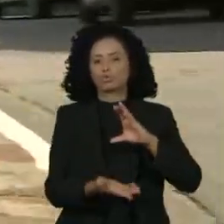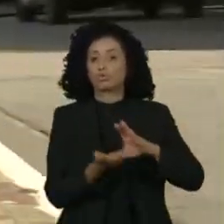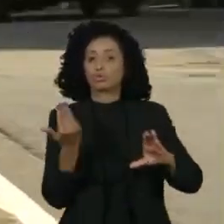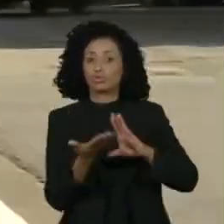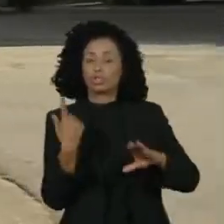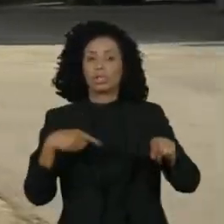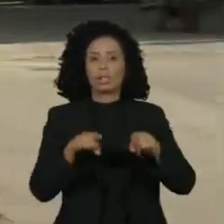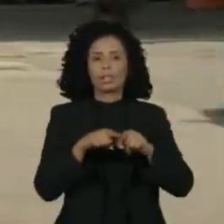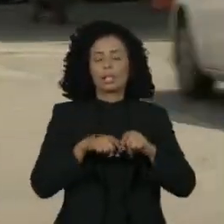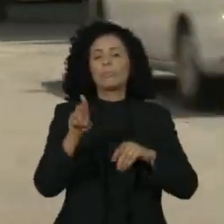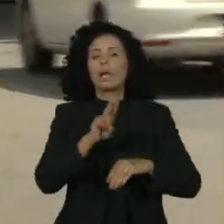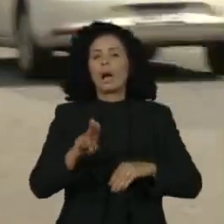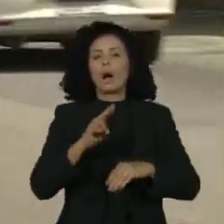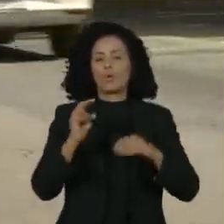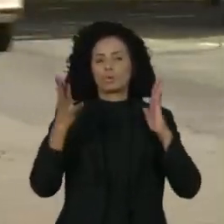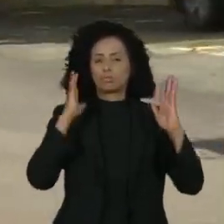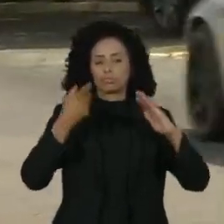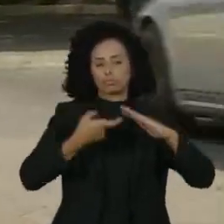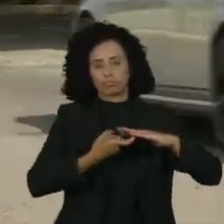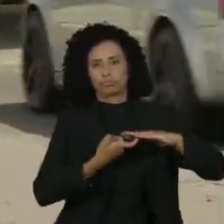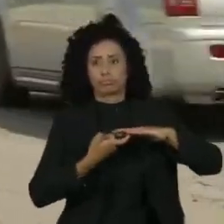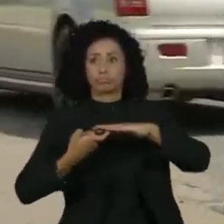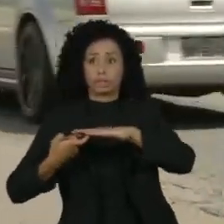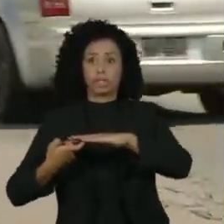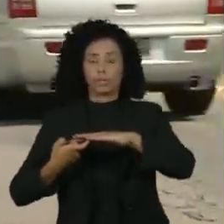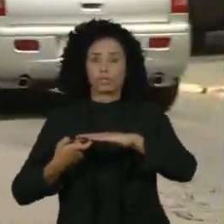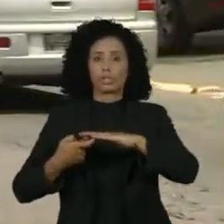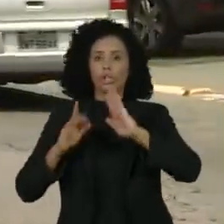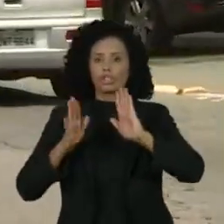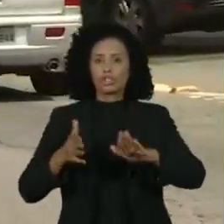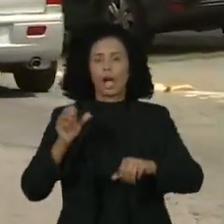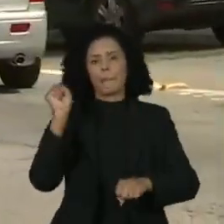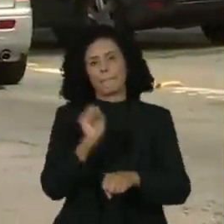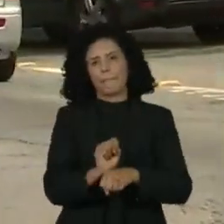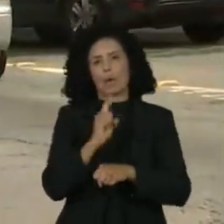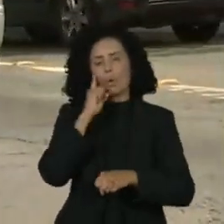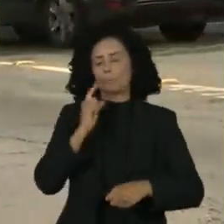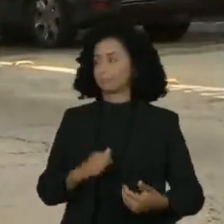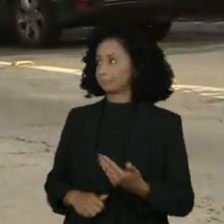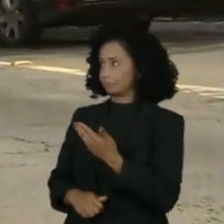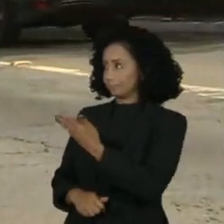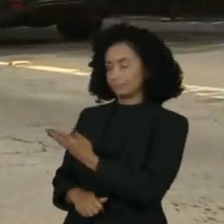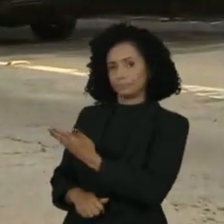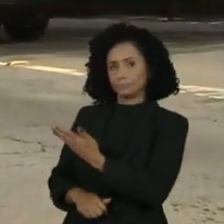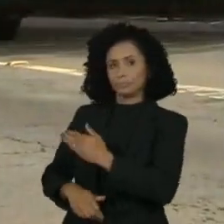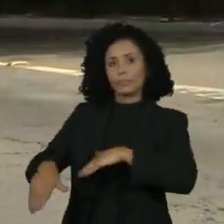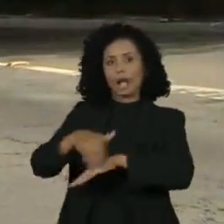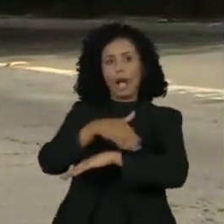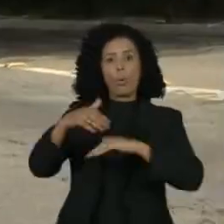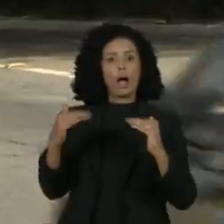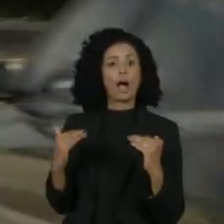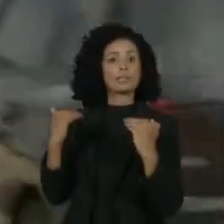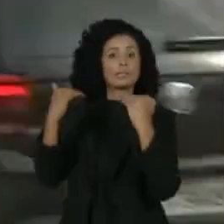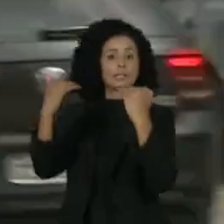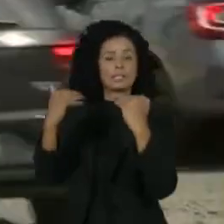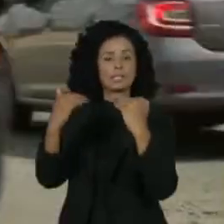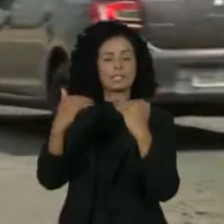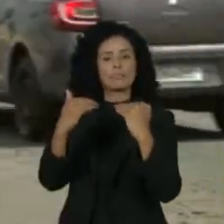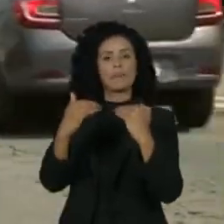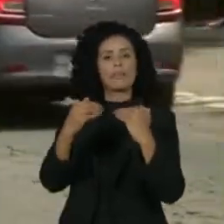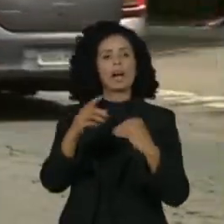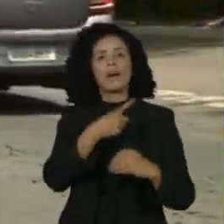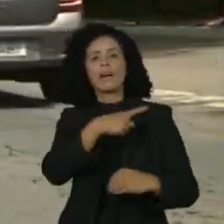ficou entalado. Ele está estacionado aqui ao lado, na via superior, na direção da